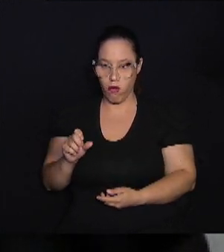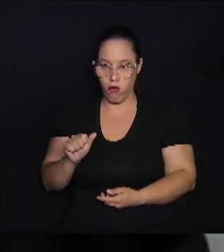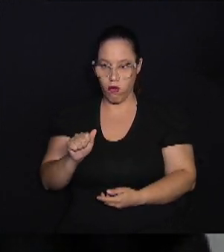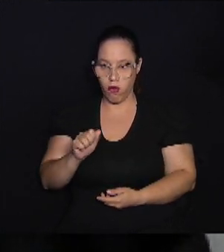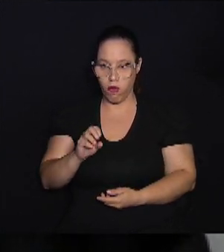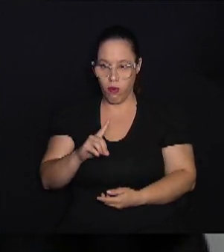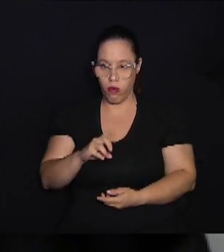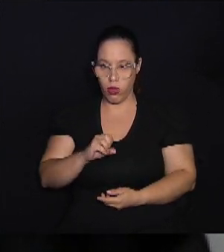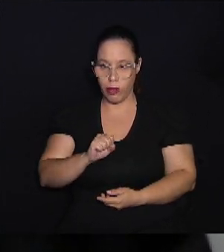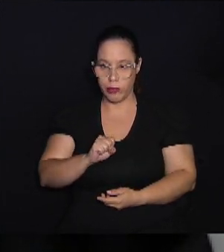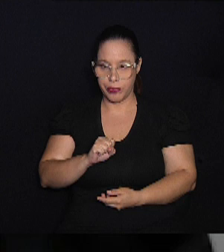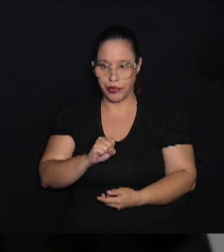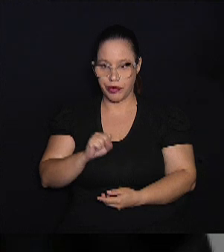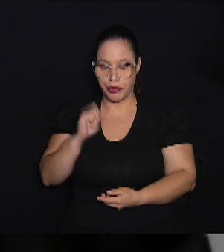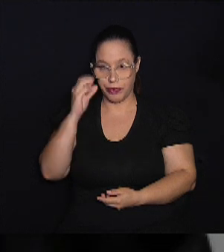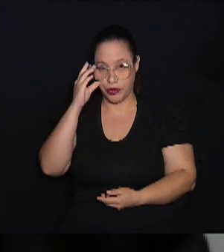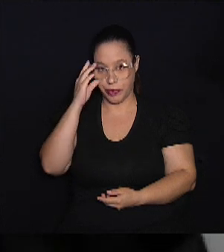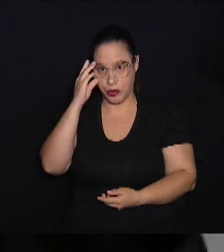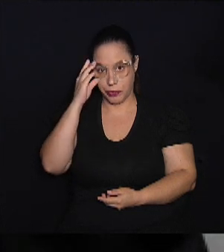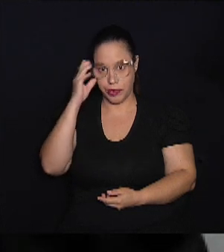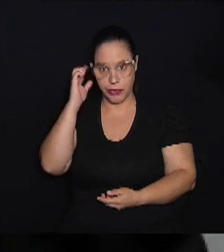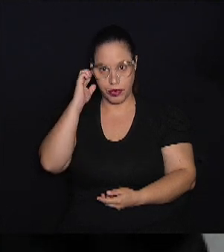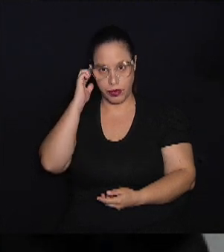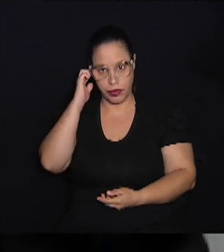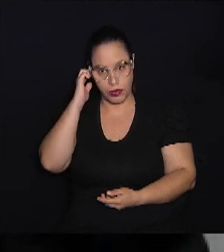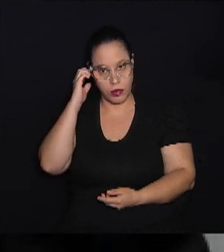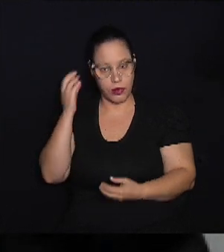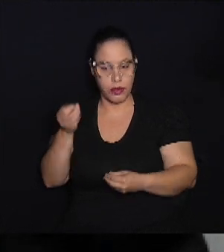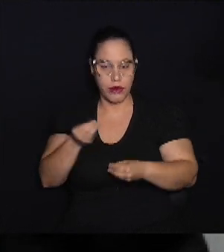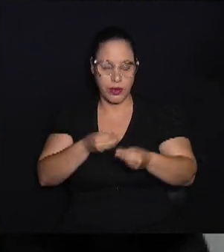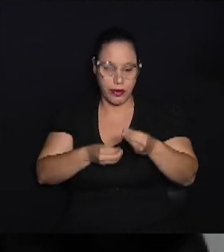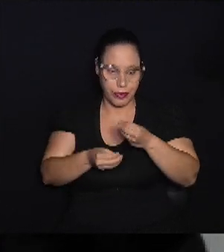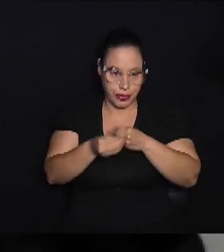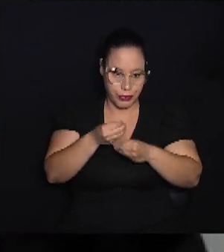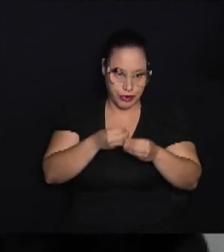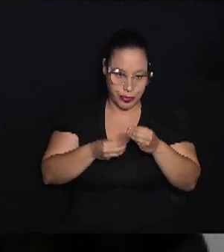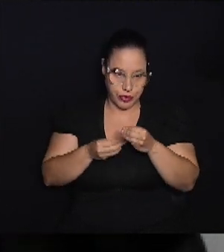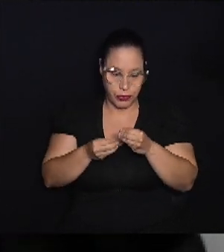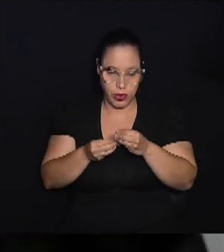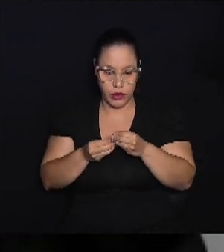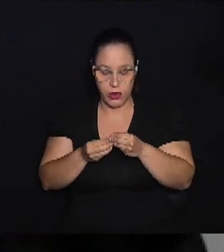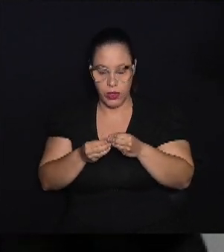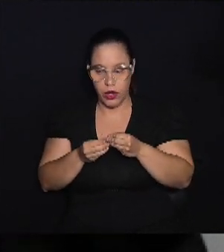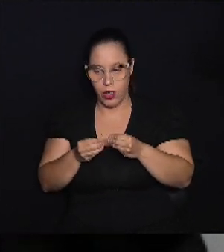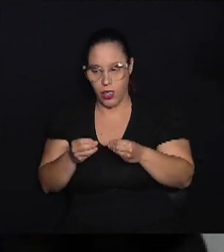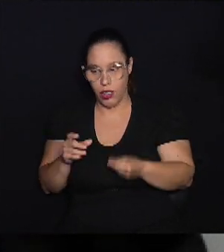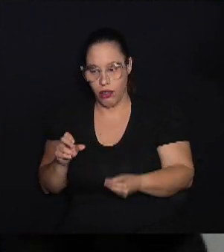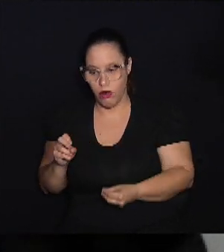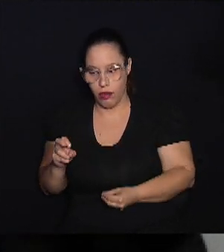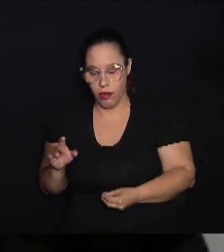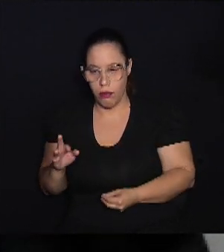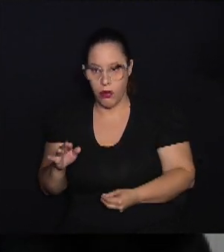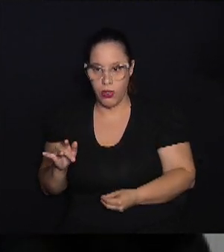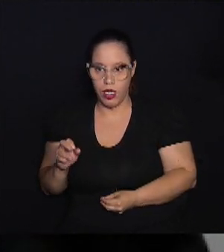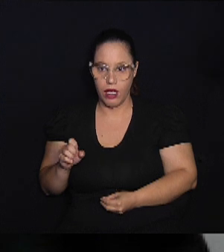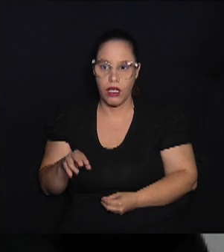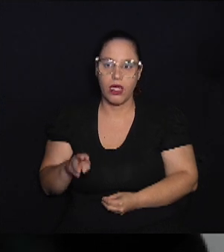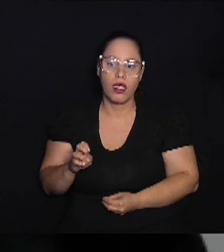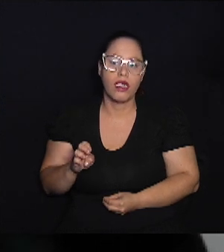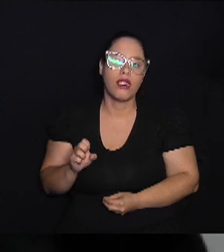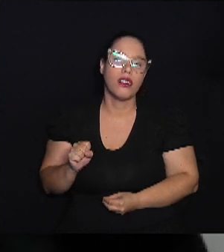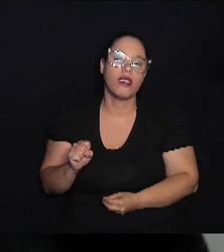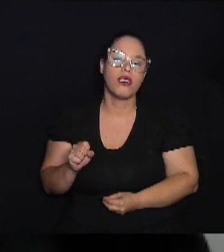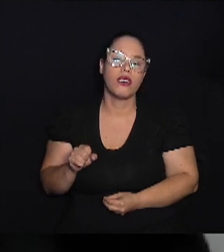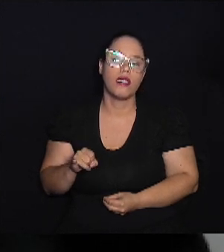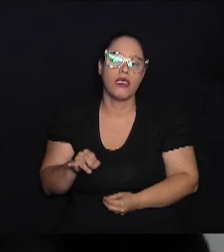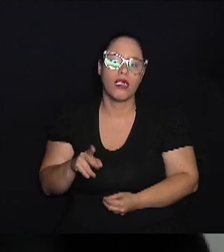mas o alimento que ele é produzido a partir de componentes sintéticos, artificiais, né, que o corpo não